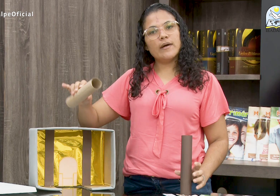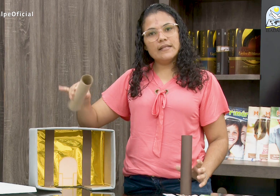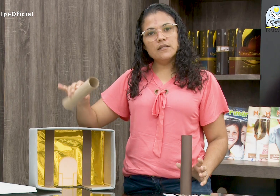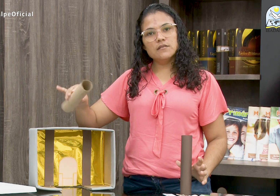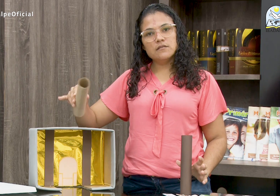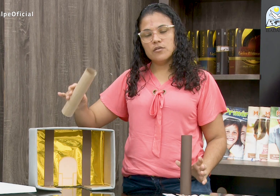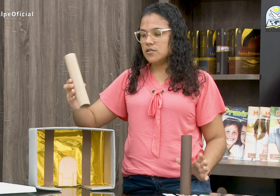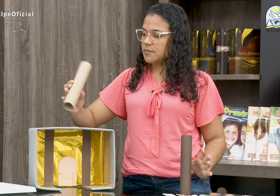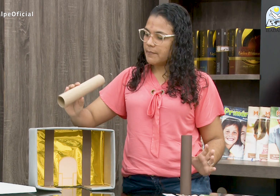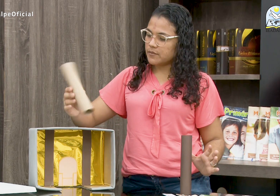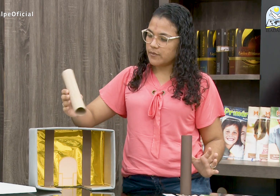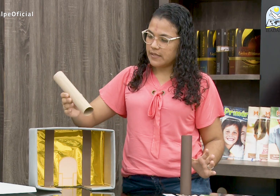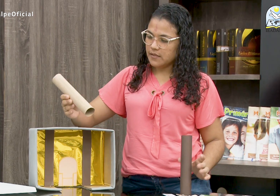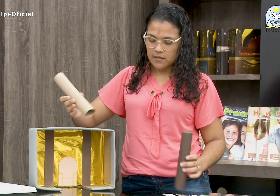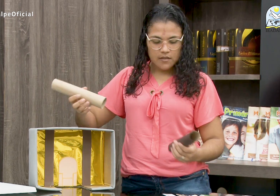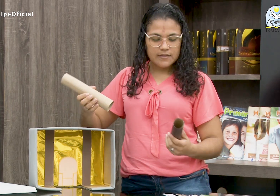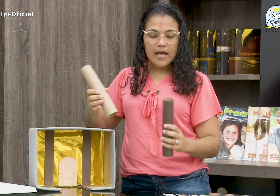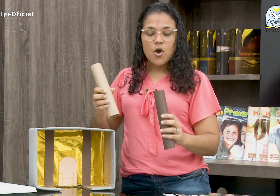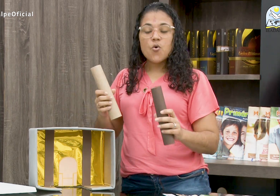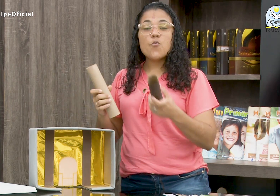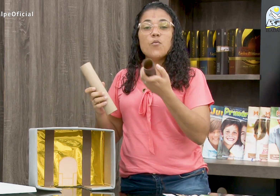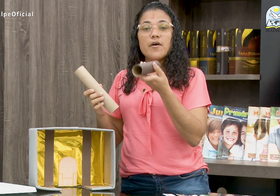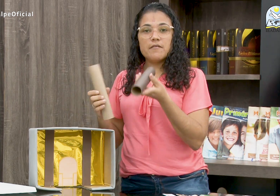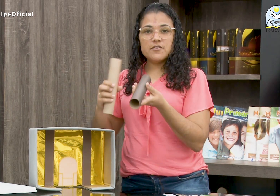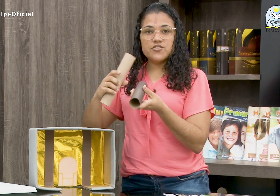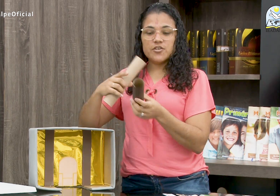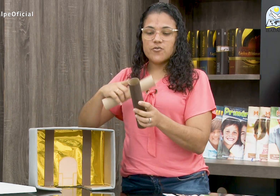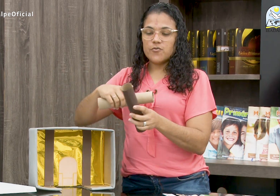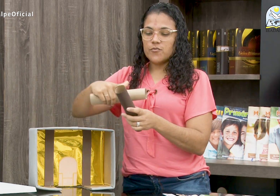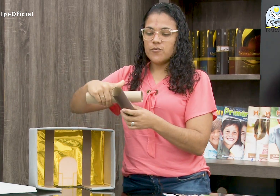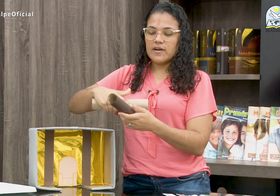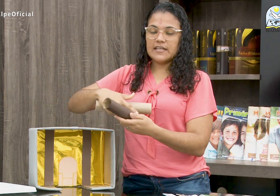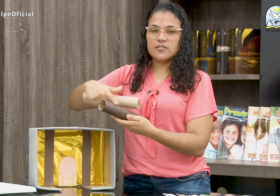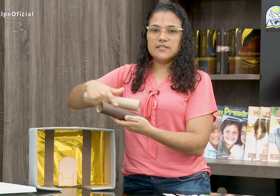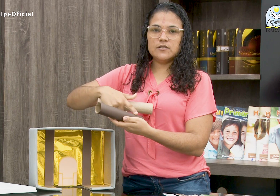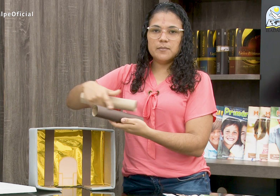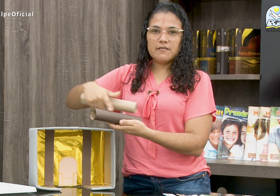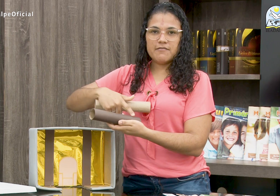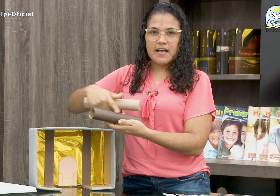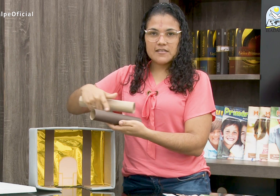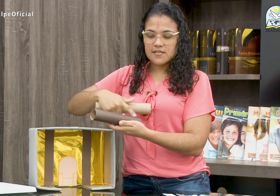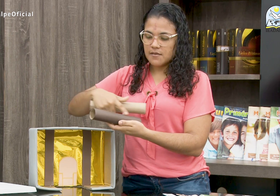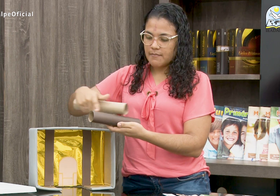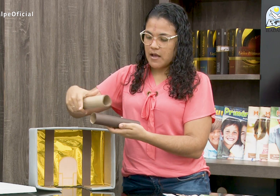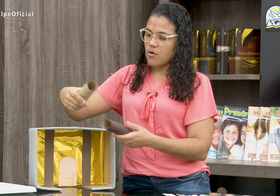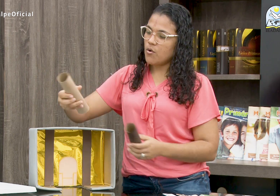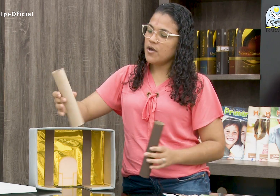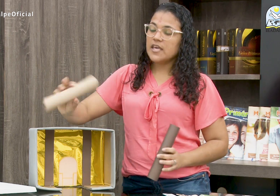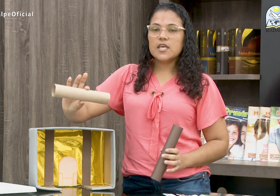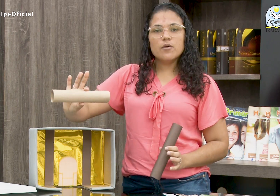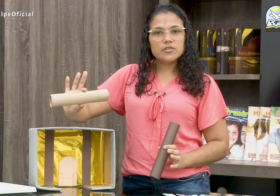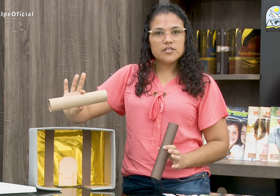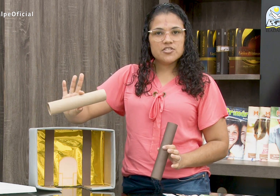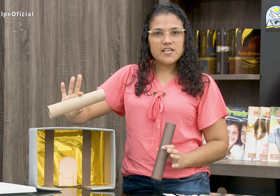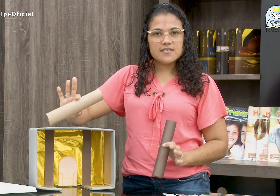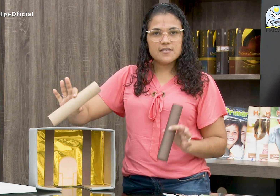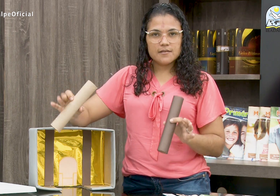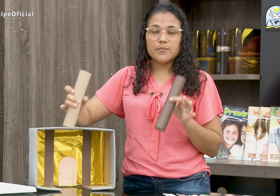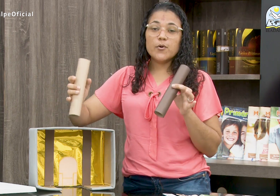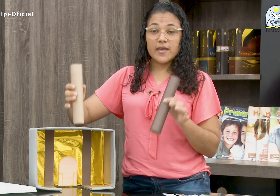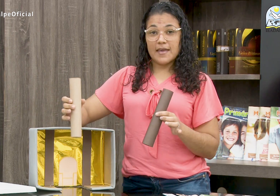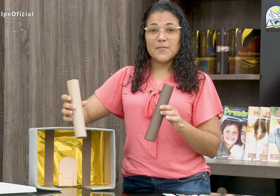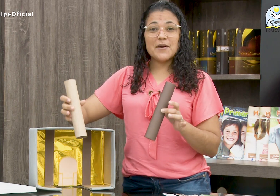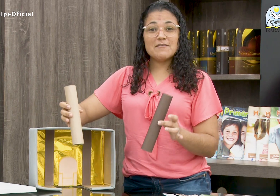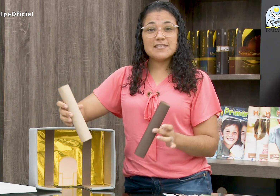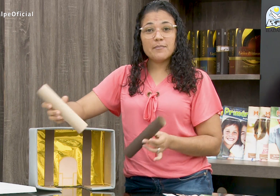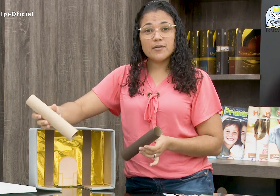papel toalha, rolinho de papel toalha, tá? Um eu revesti com cartolina dupla face, marrom, e o outro eu deixei assim.